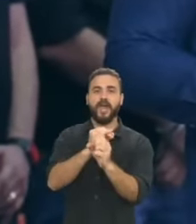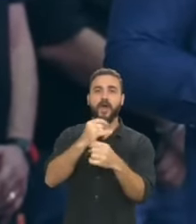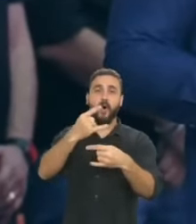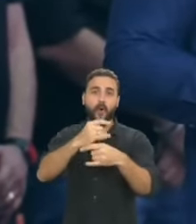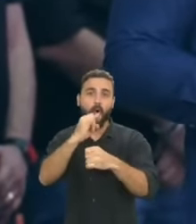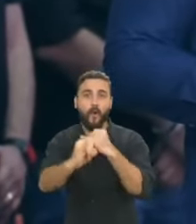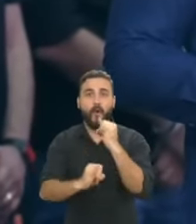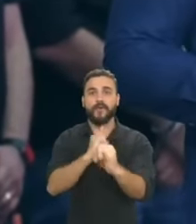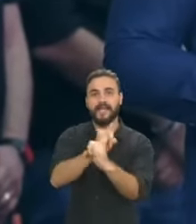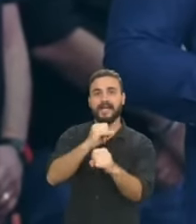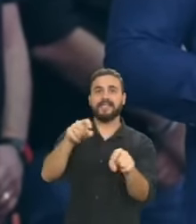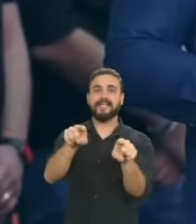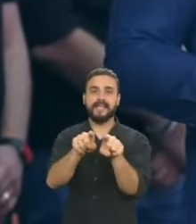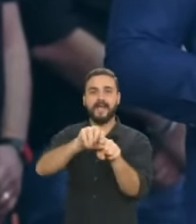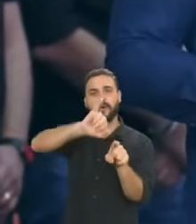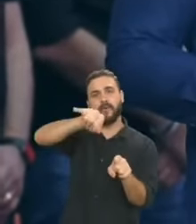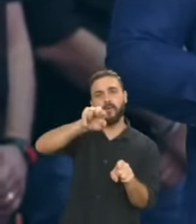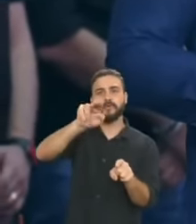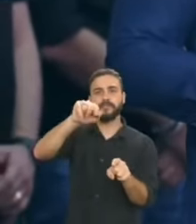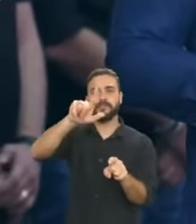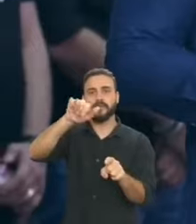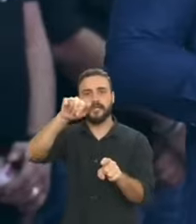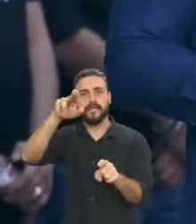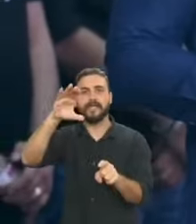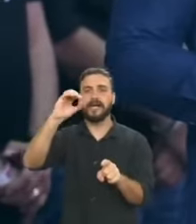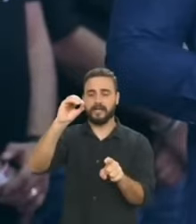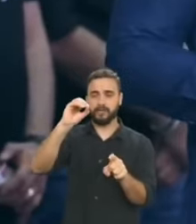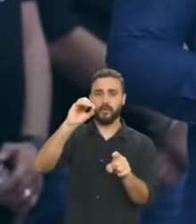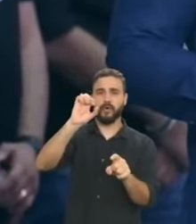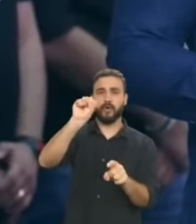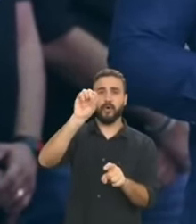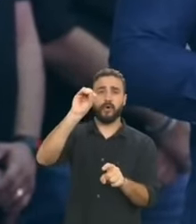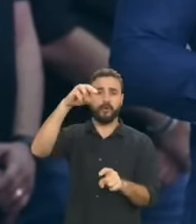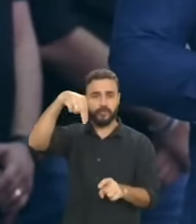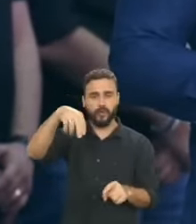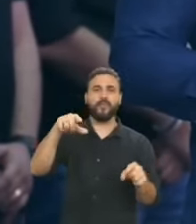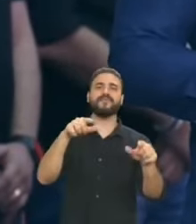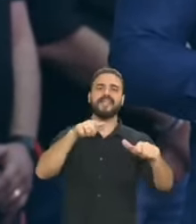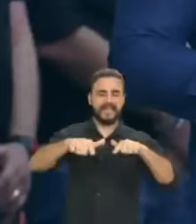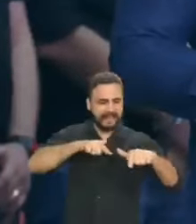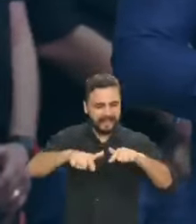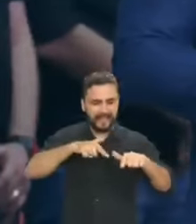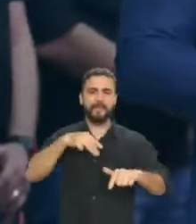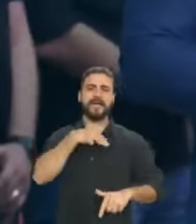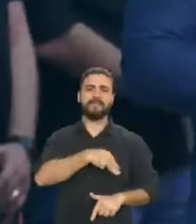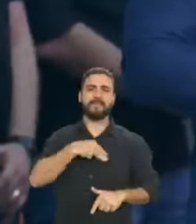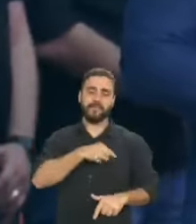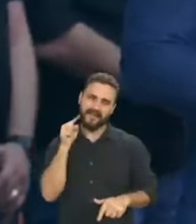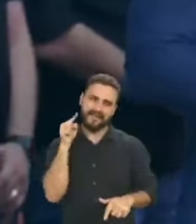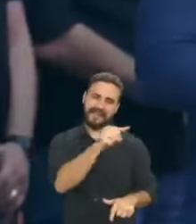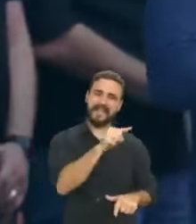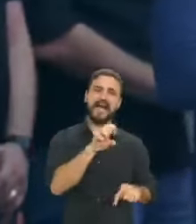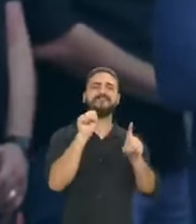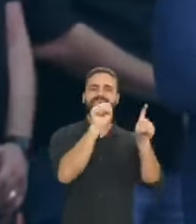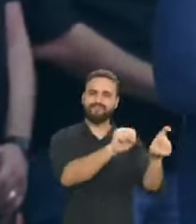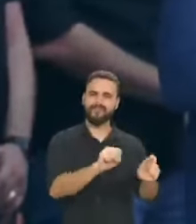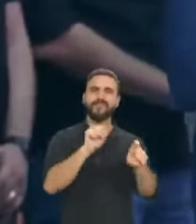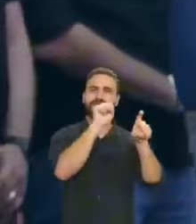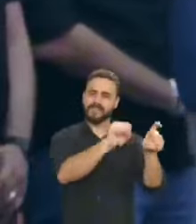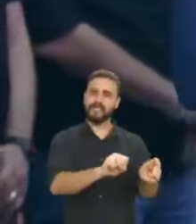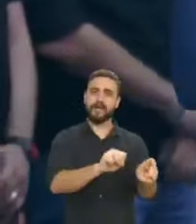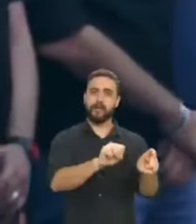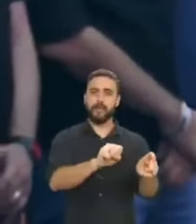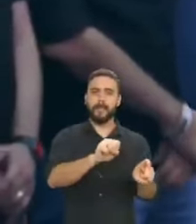Instituto Livres, que trabalha e faz um impacto incrível no sertão, talvez seja o pioneiro, né, dessa